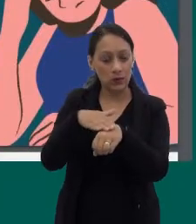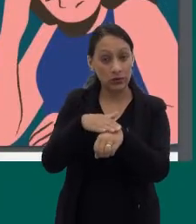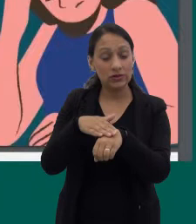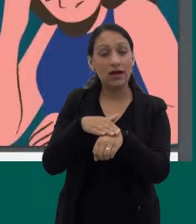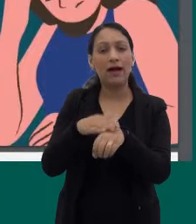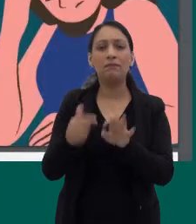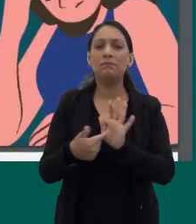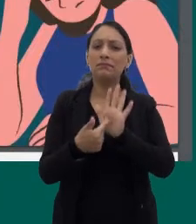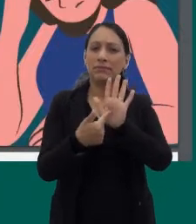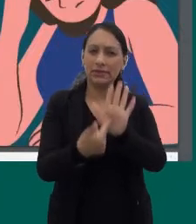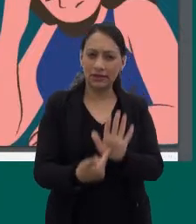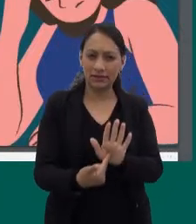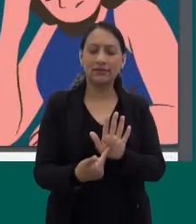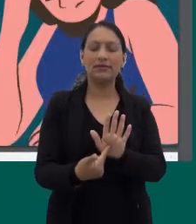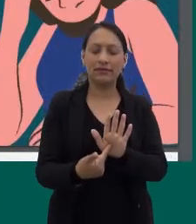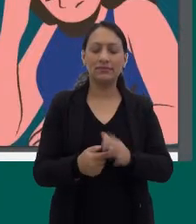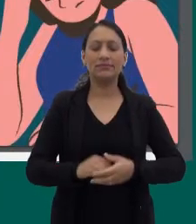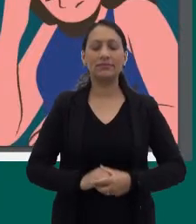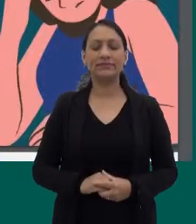se apresentarem.